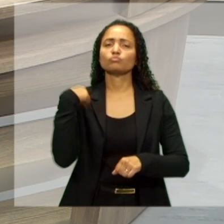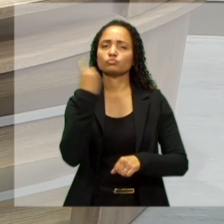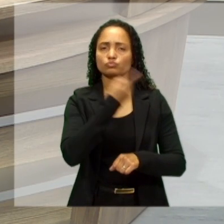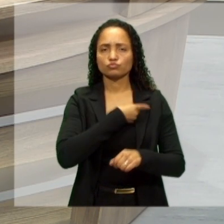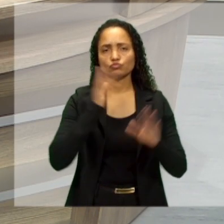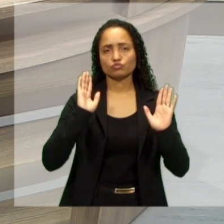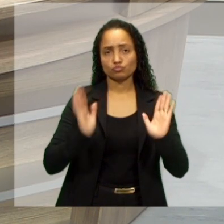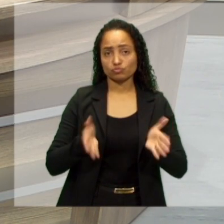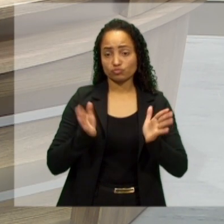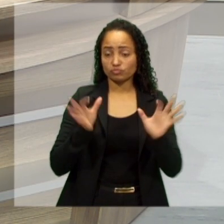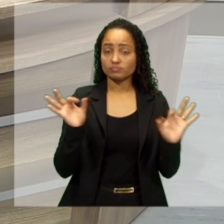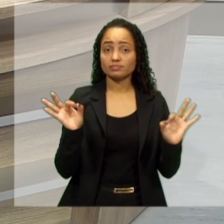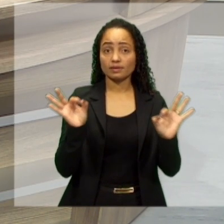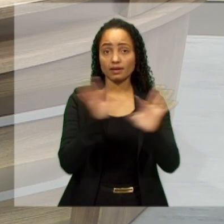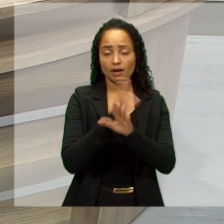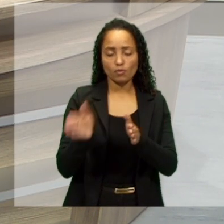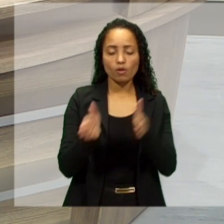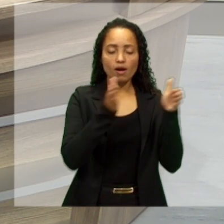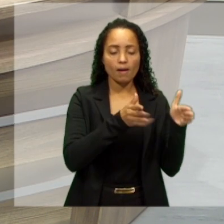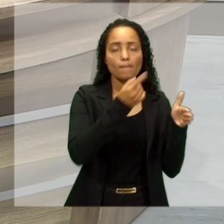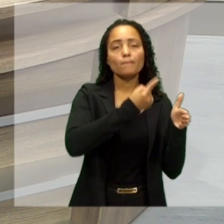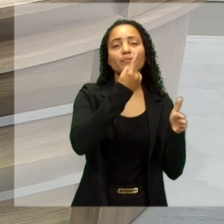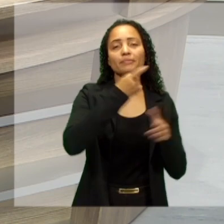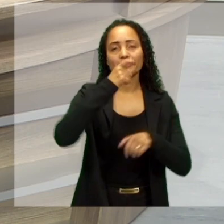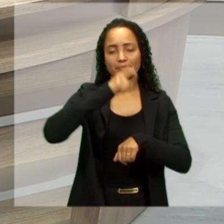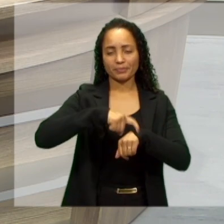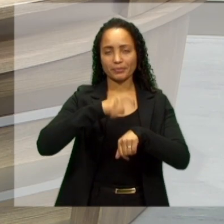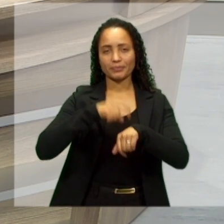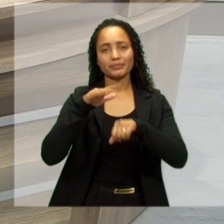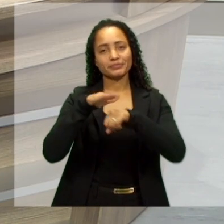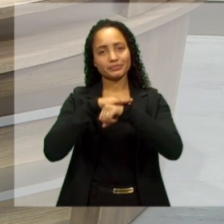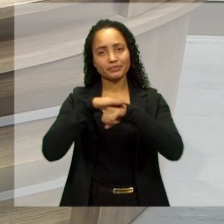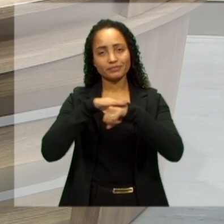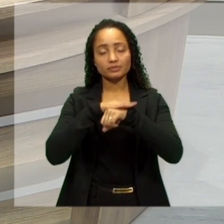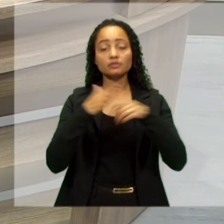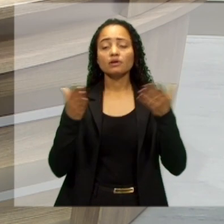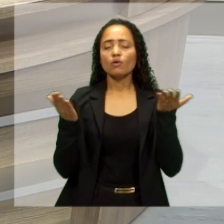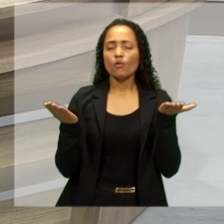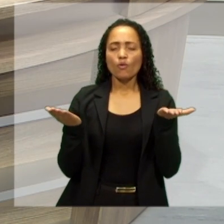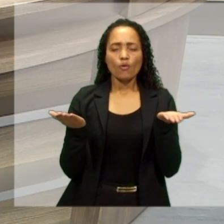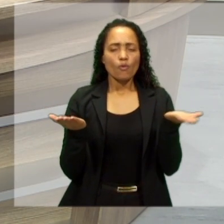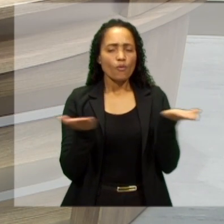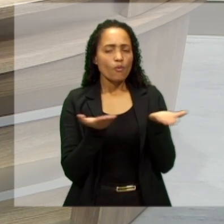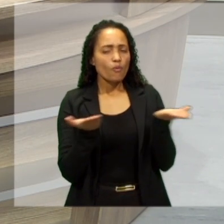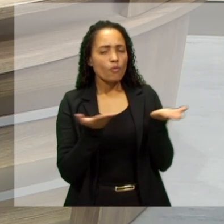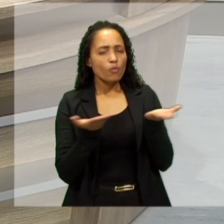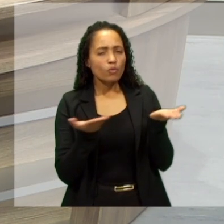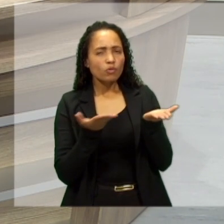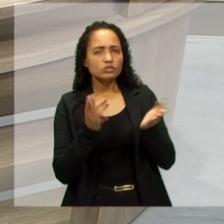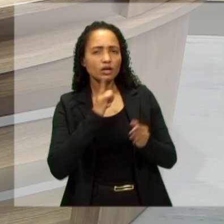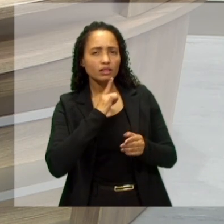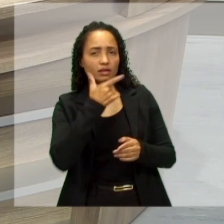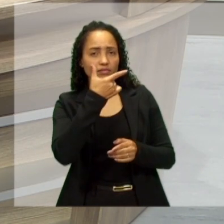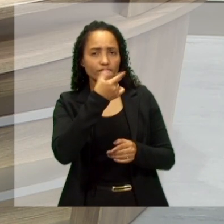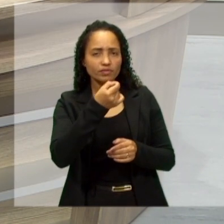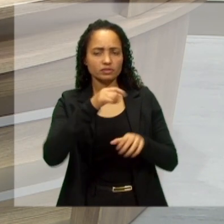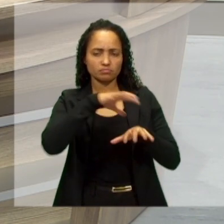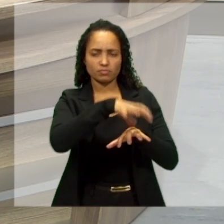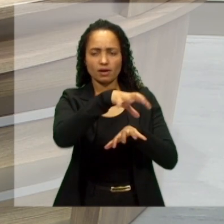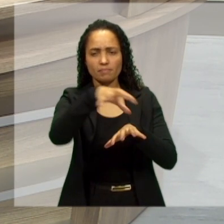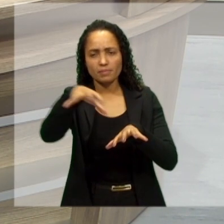primeiro bloco falando dessa questão de que hoje são pouco mais de 20 cidades que